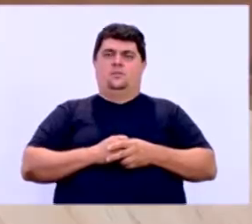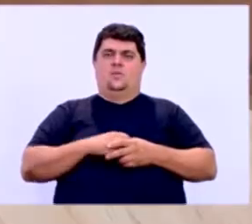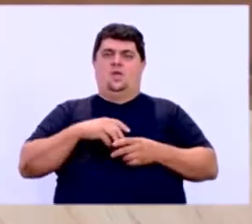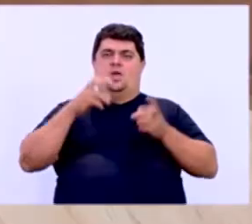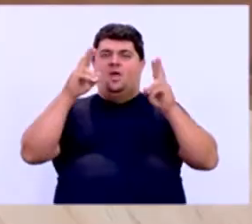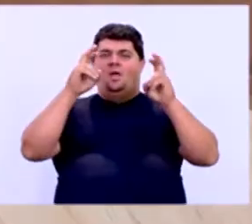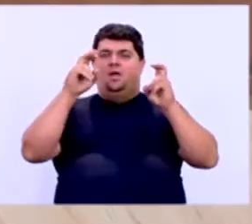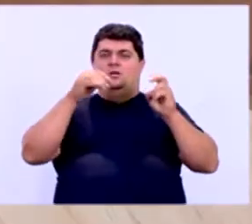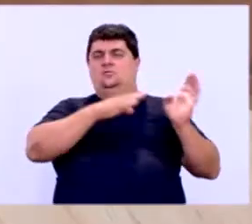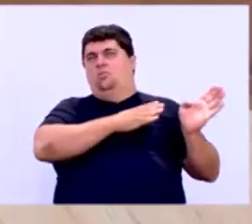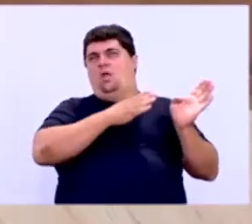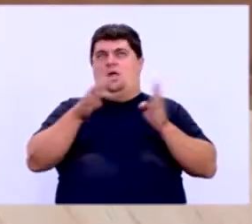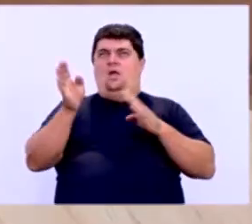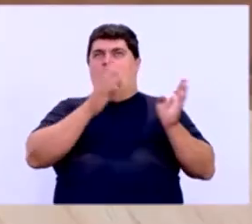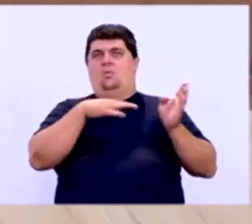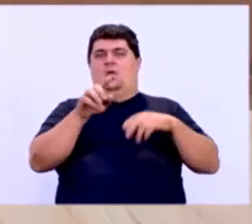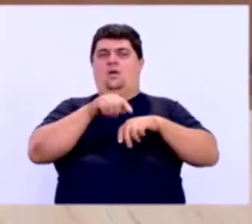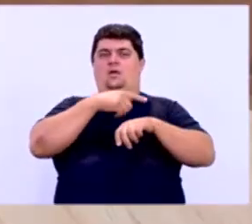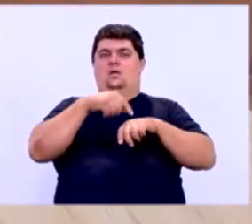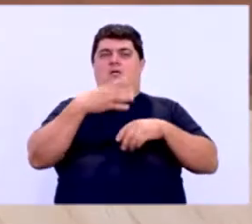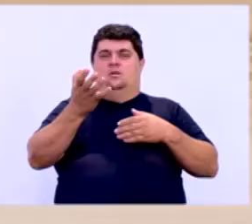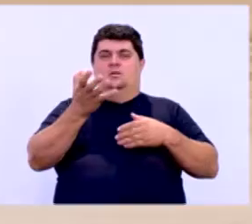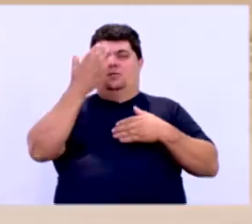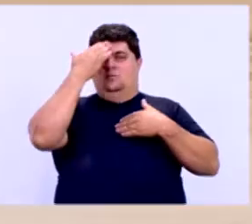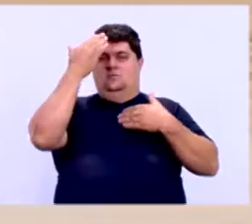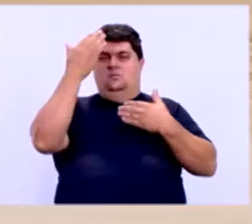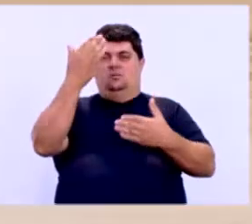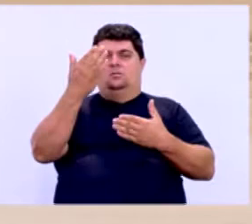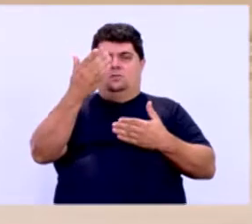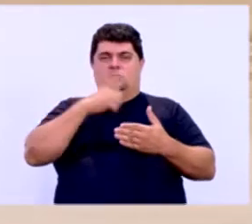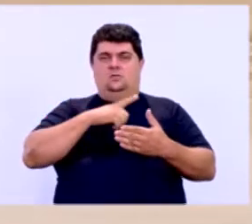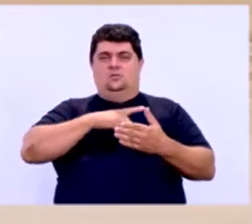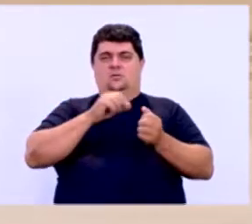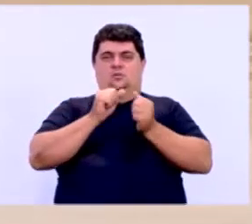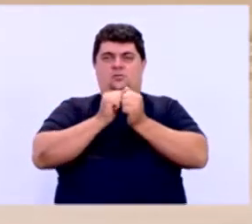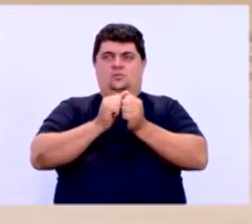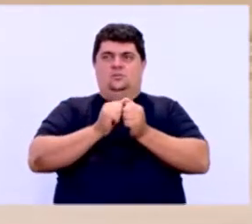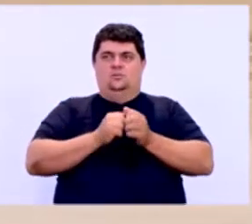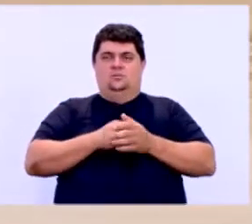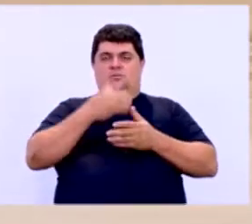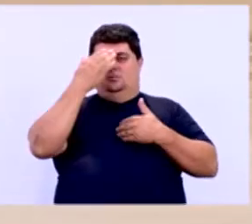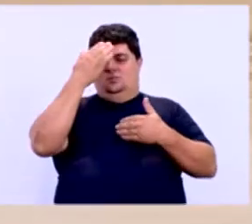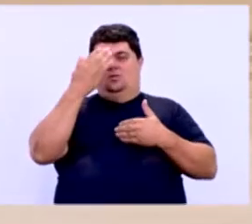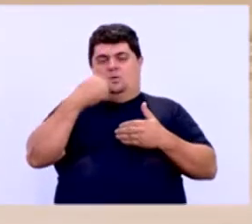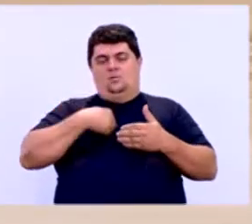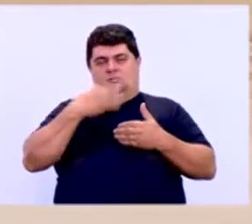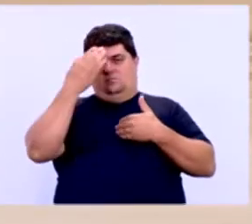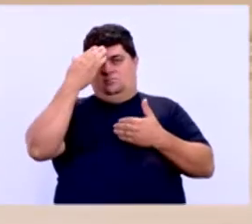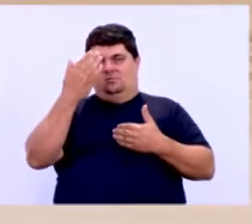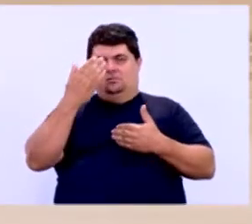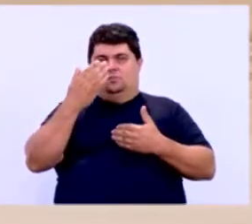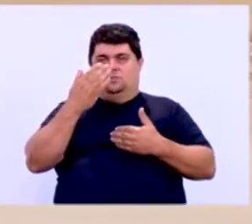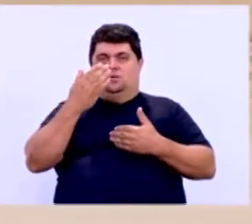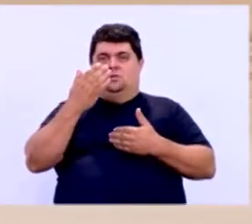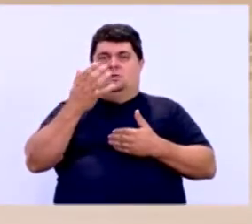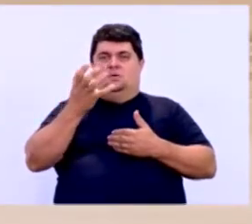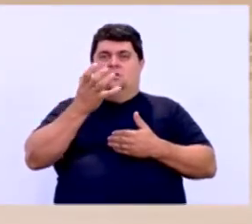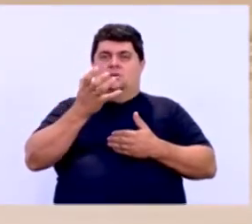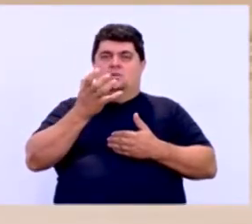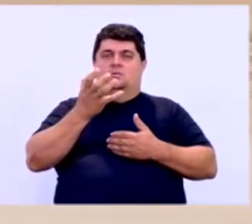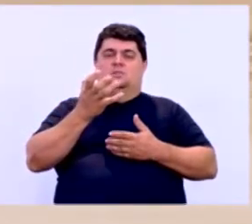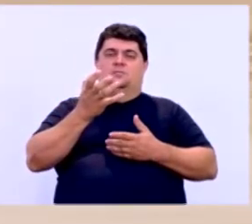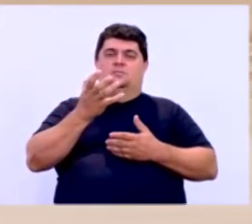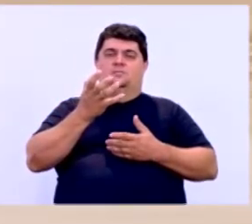para conversar aqui por horas, né? Quero agradecer mais uma vez a tua disponibilidade, viu? Obrigado, eu que agradeço, Joci. Gostaria